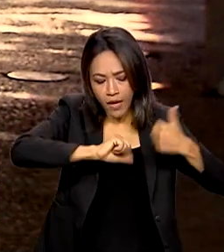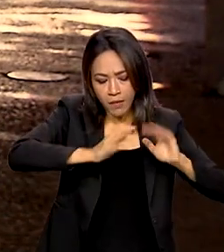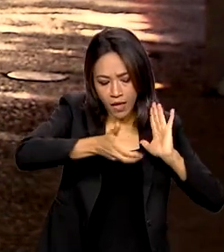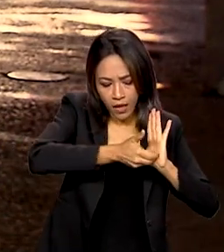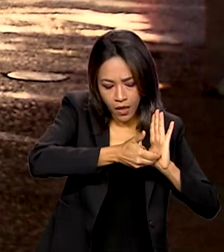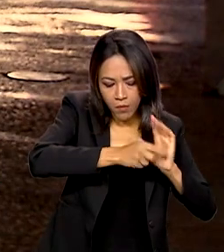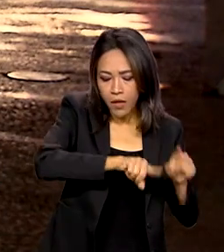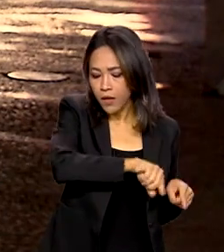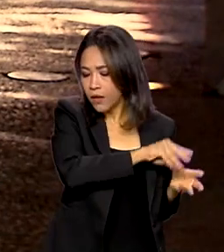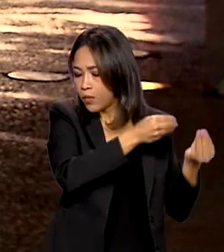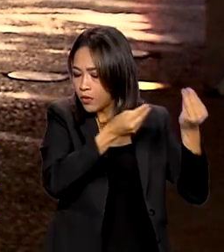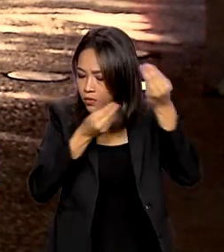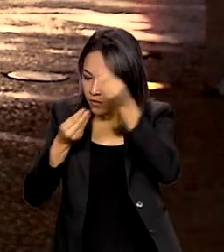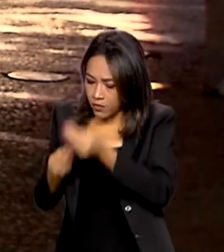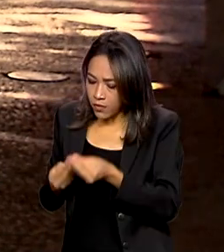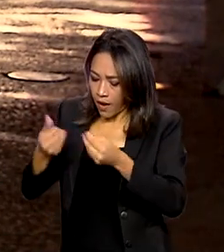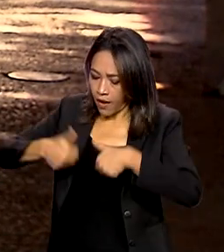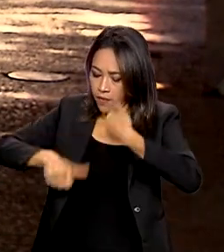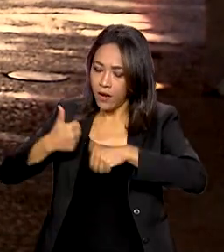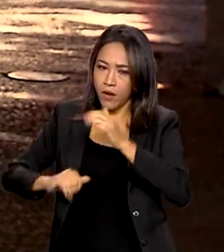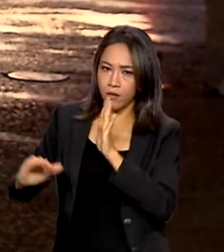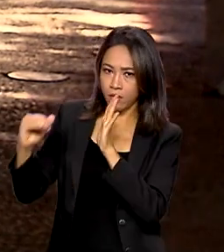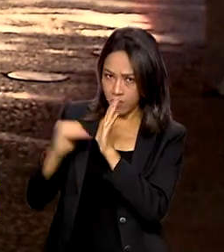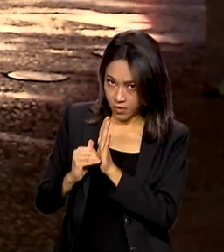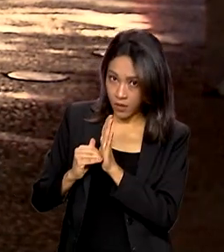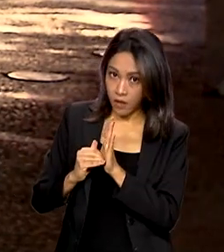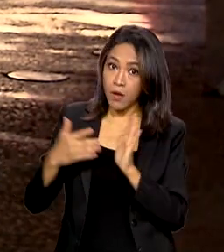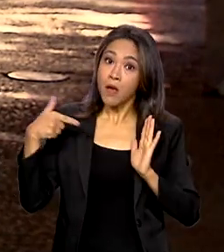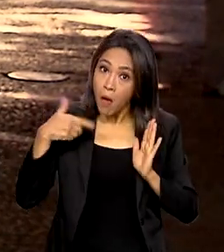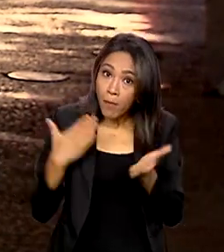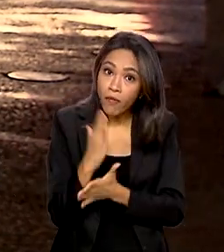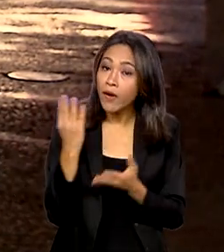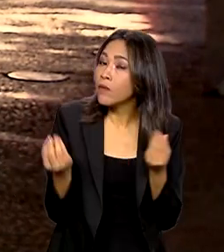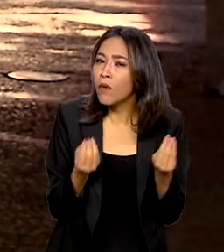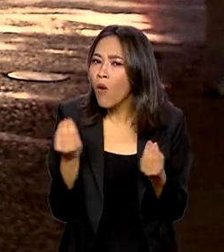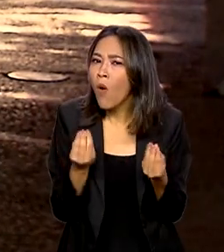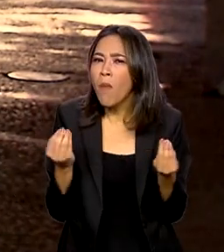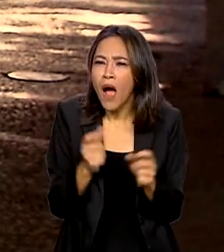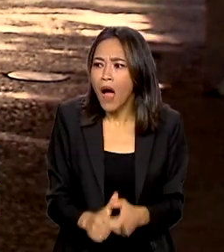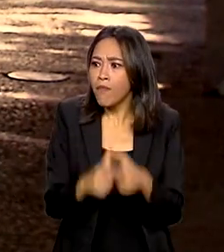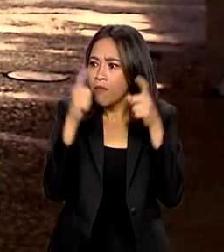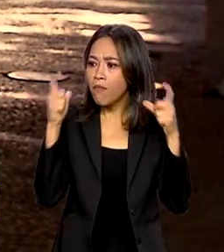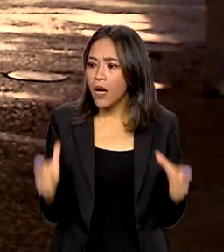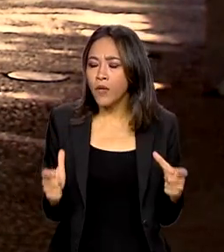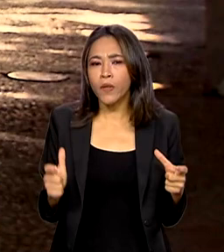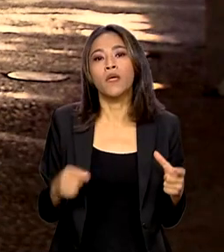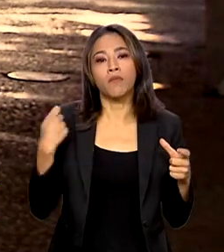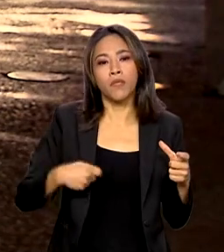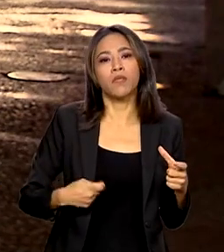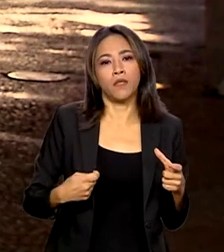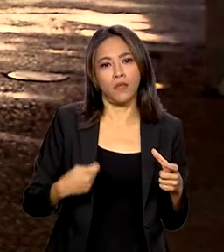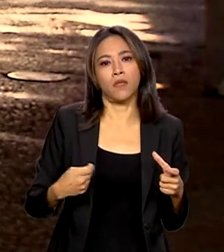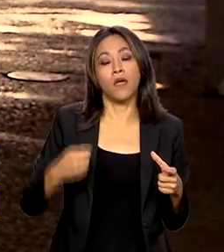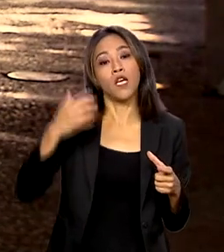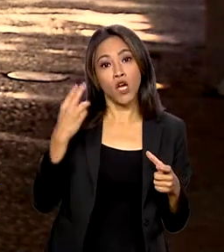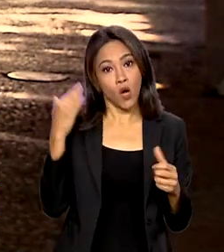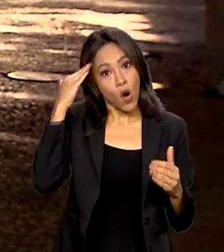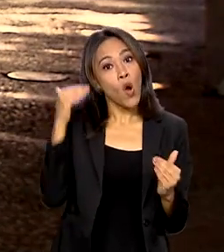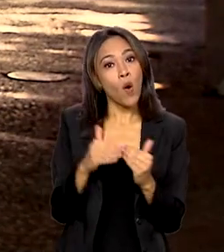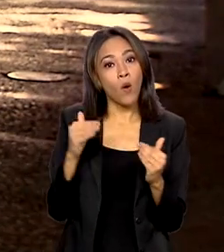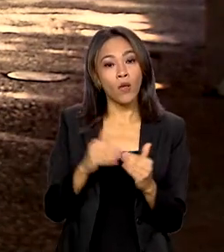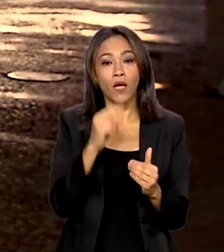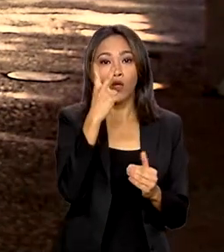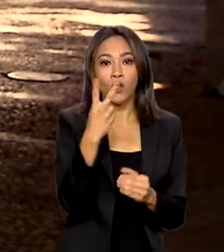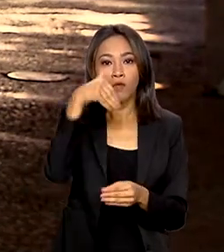caminhada ao Senado para ser aprovado o projeto precisa de maioria absoluta em dois turnos na votação ou